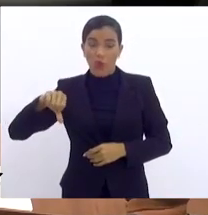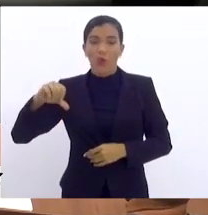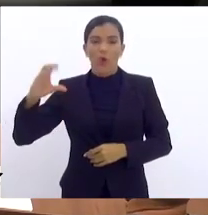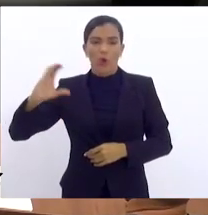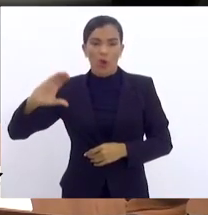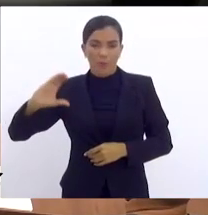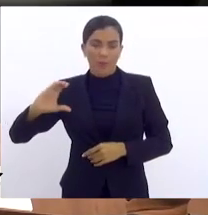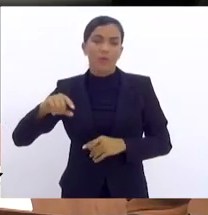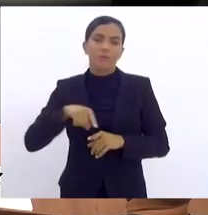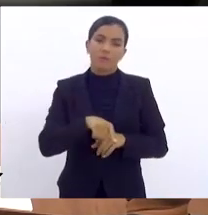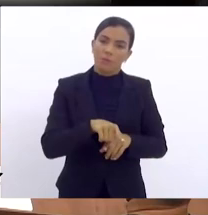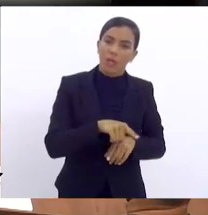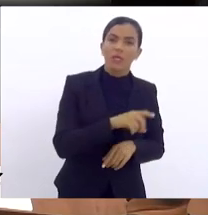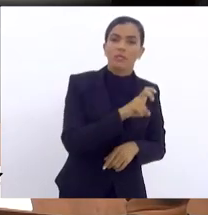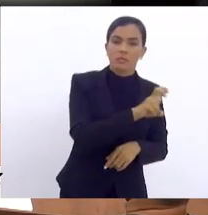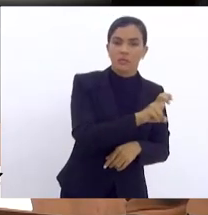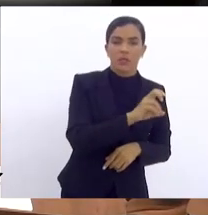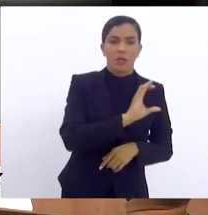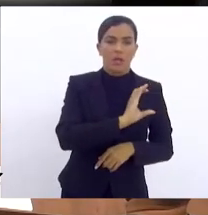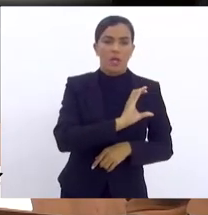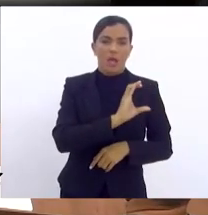vão cinco para Caxias